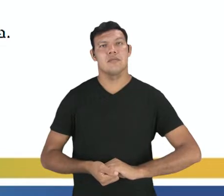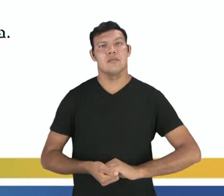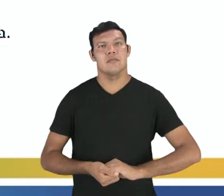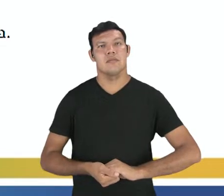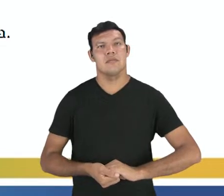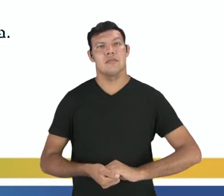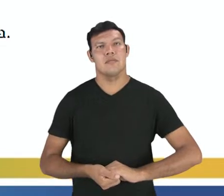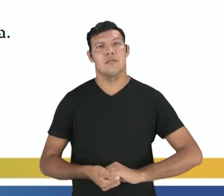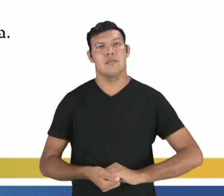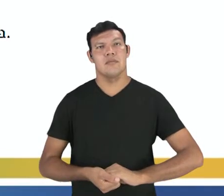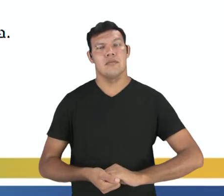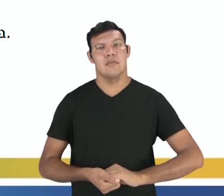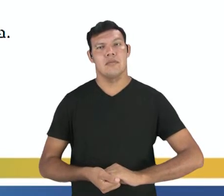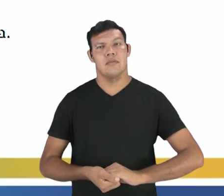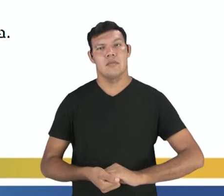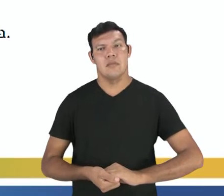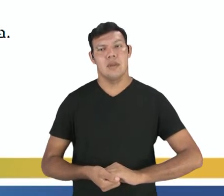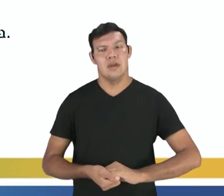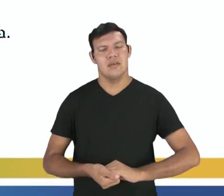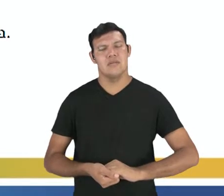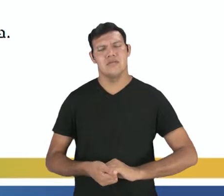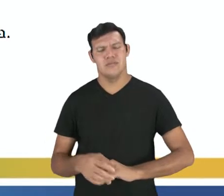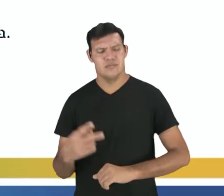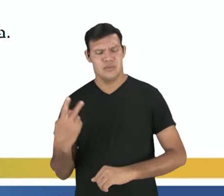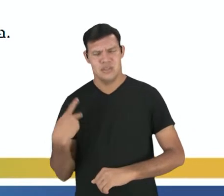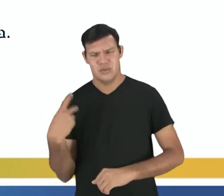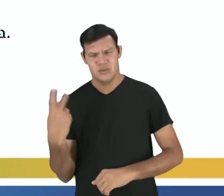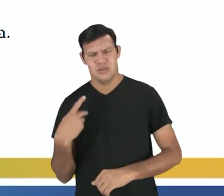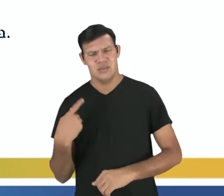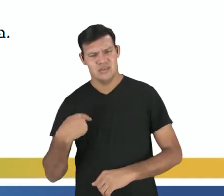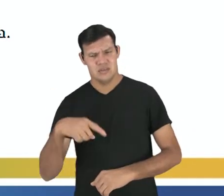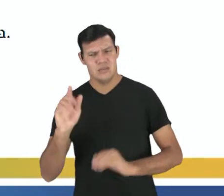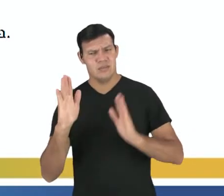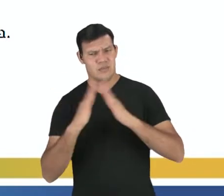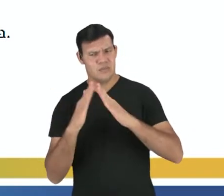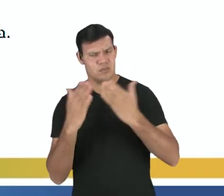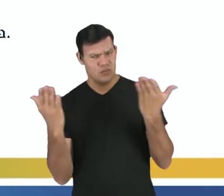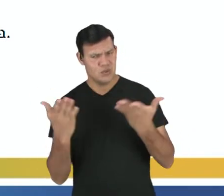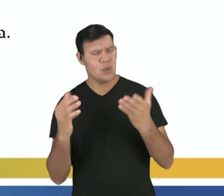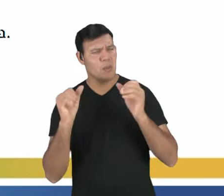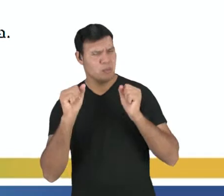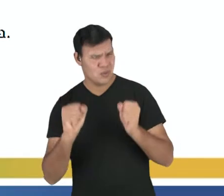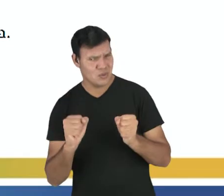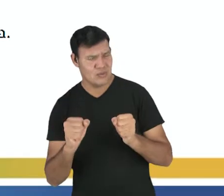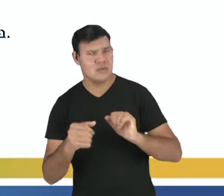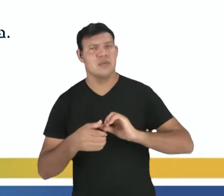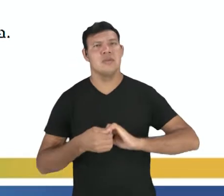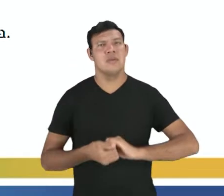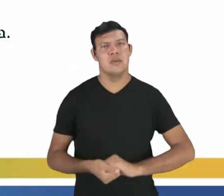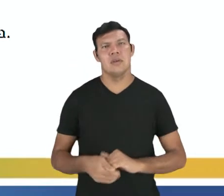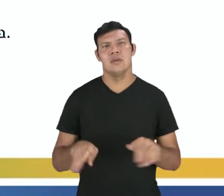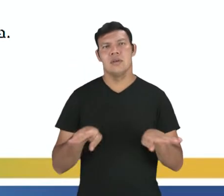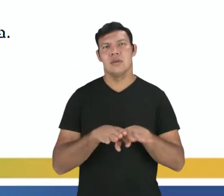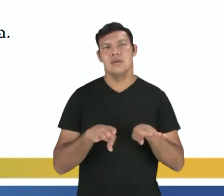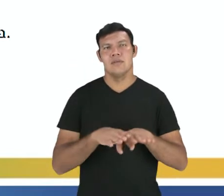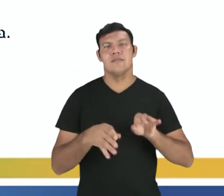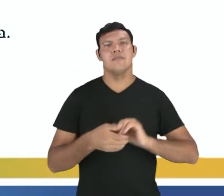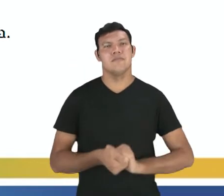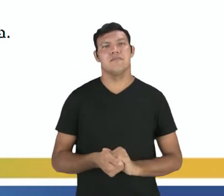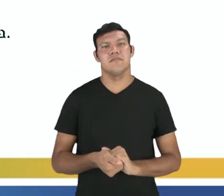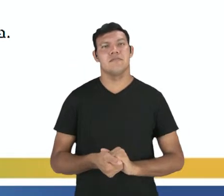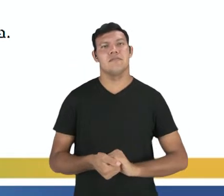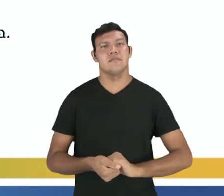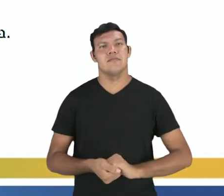now? Poderíamos ir para casa agora. E também utilizado em situações